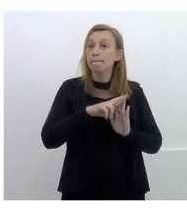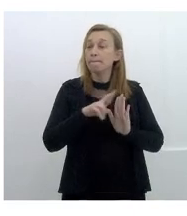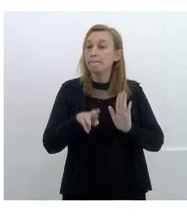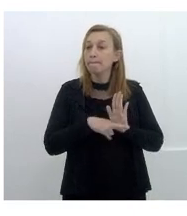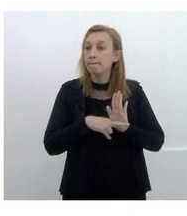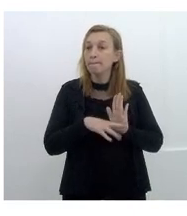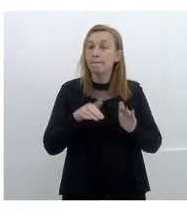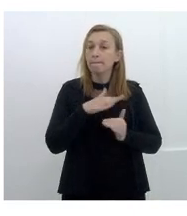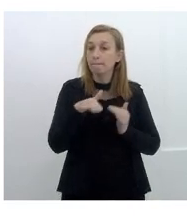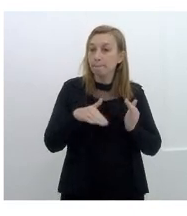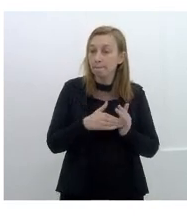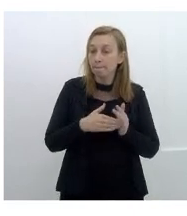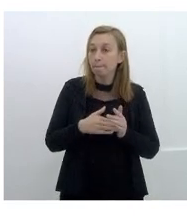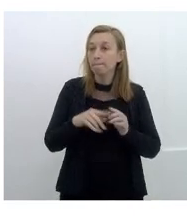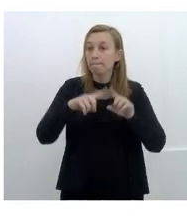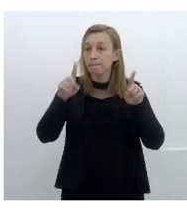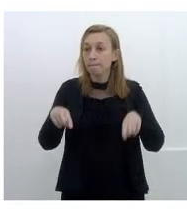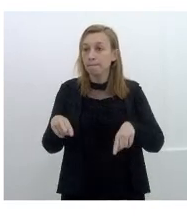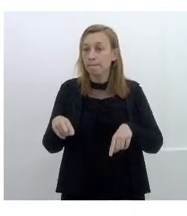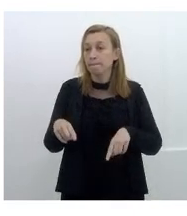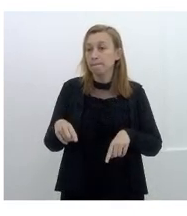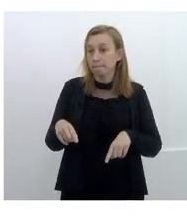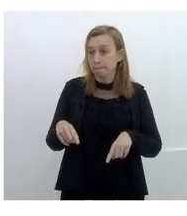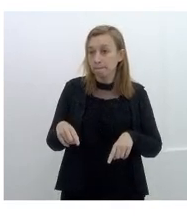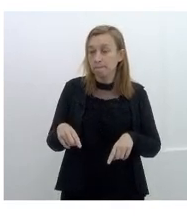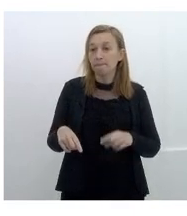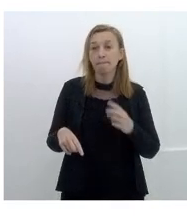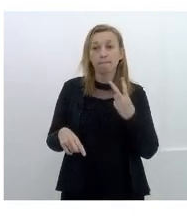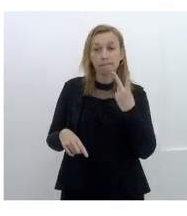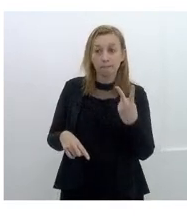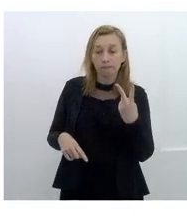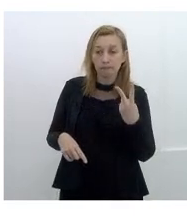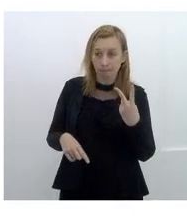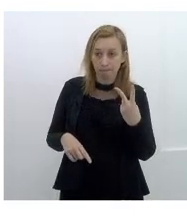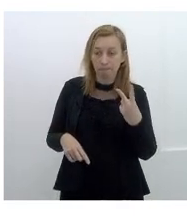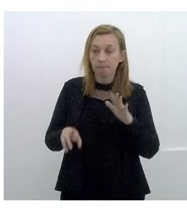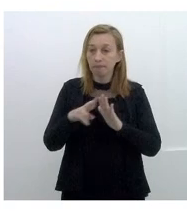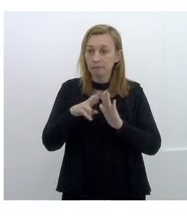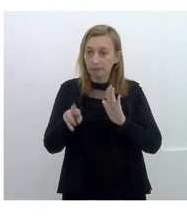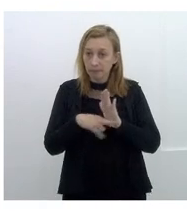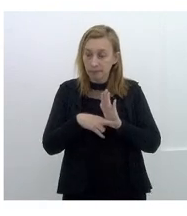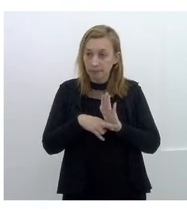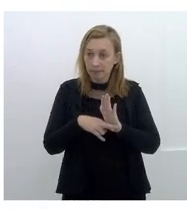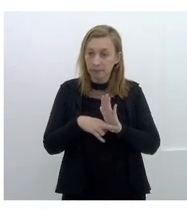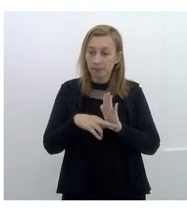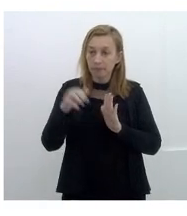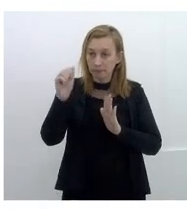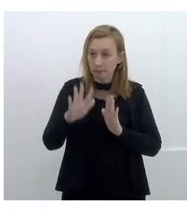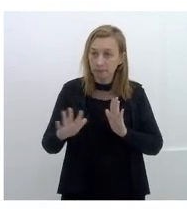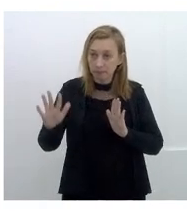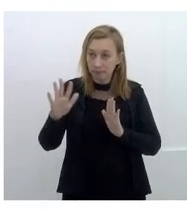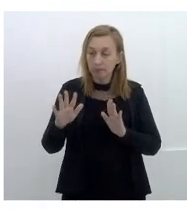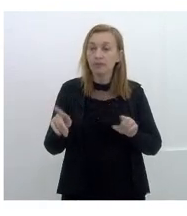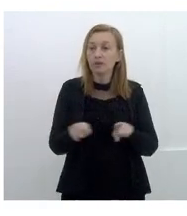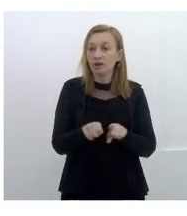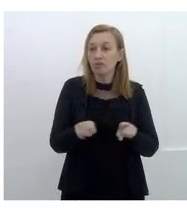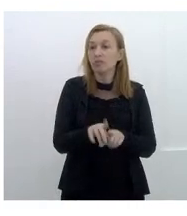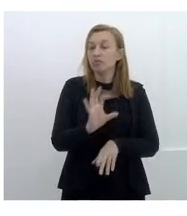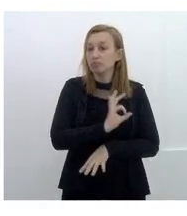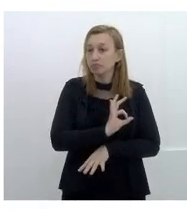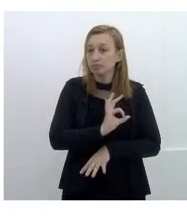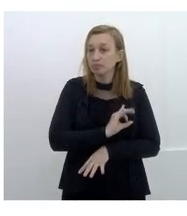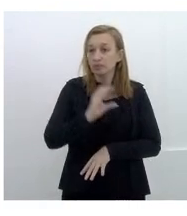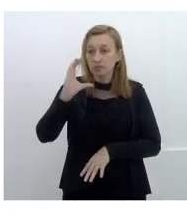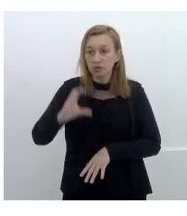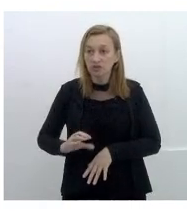né então todos os servidores aí foram contemplados com com duas regras de transição né servidores em geral e os policiais civis tem